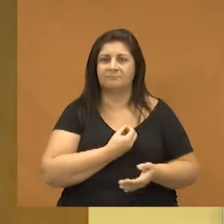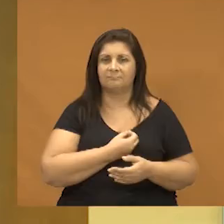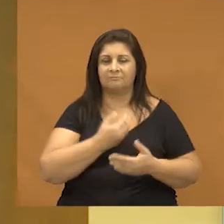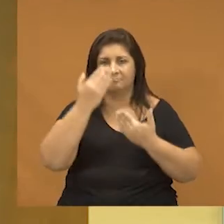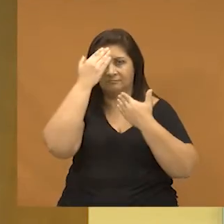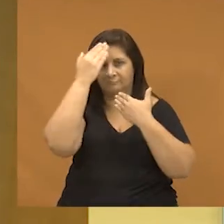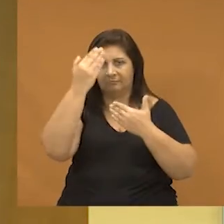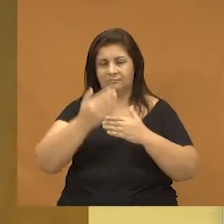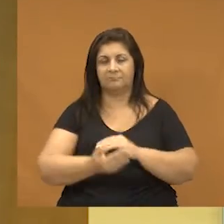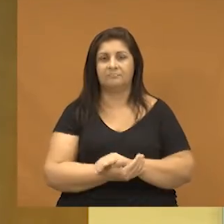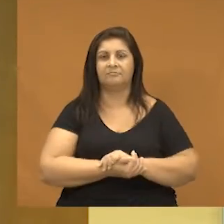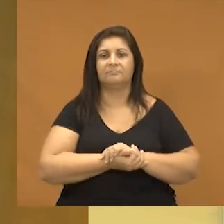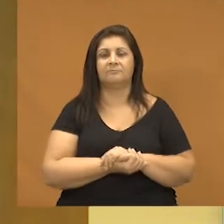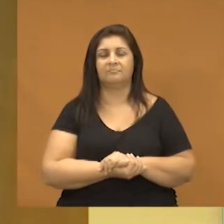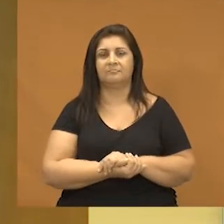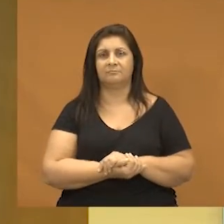Obrigada.